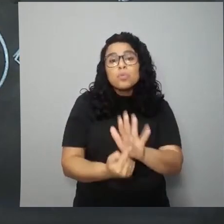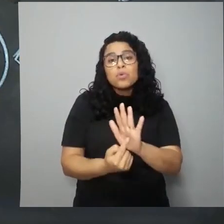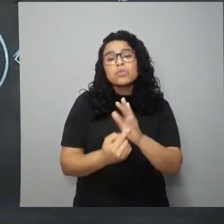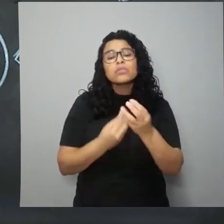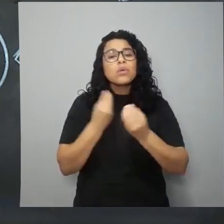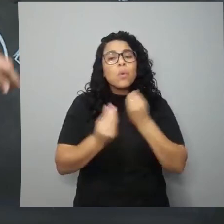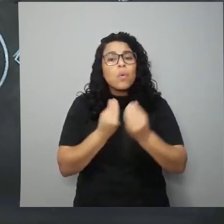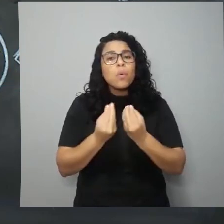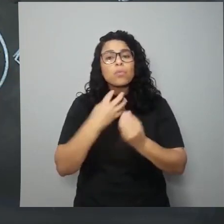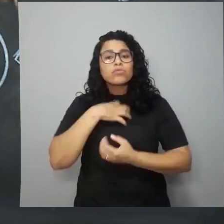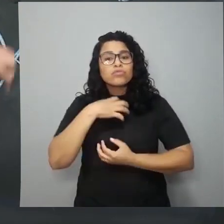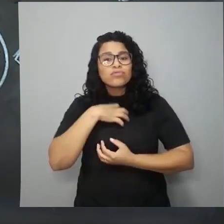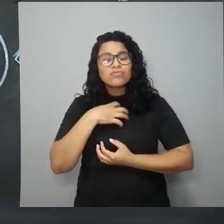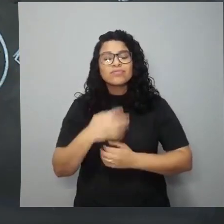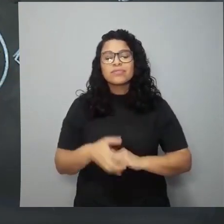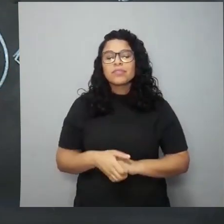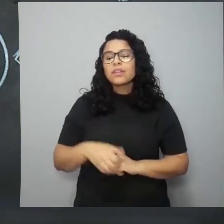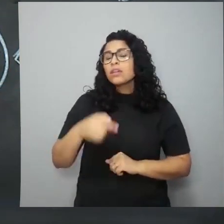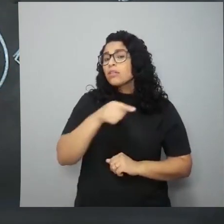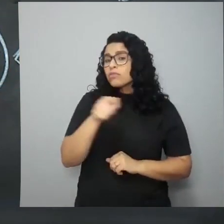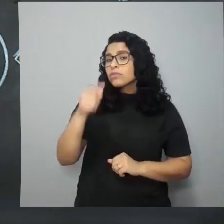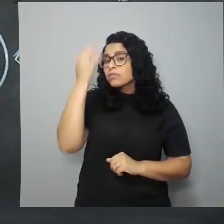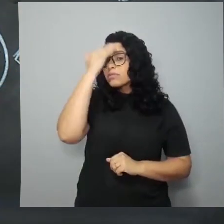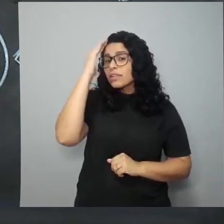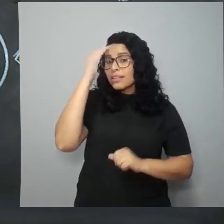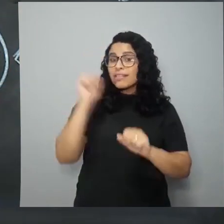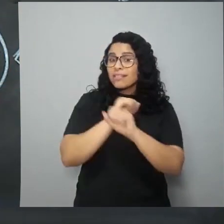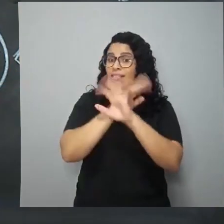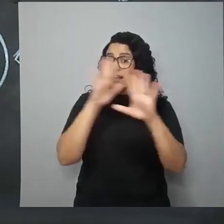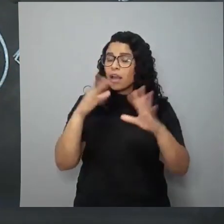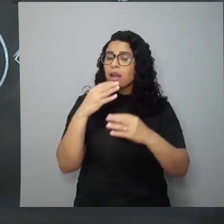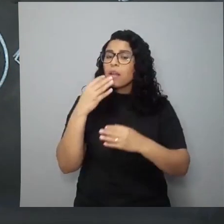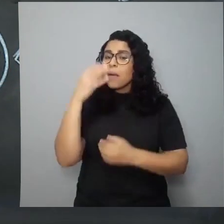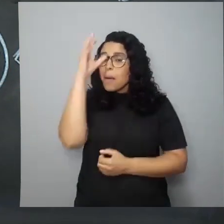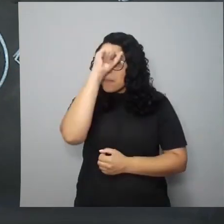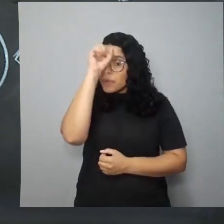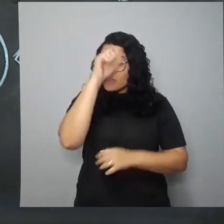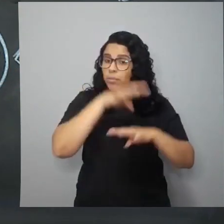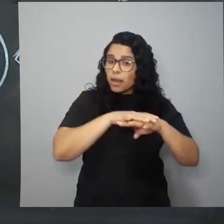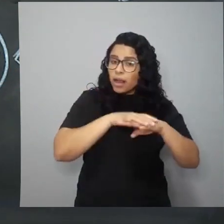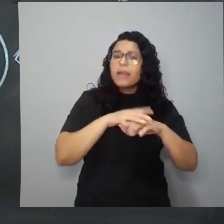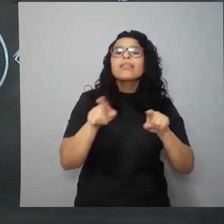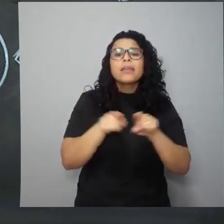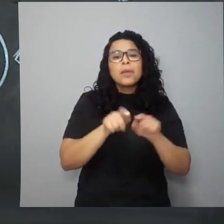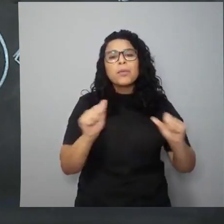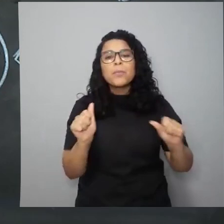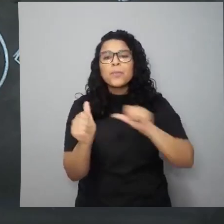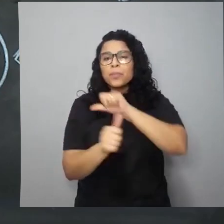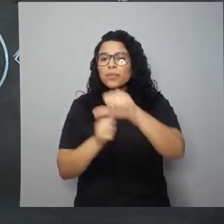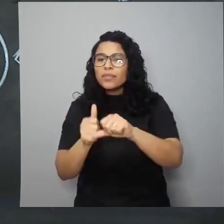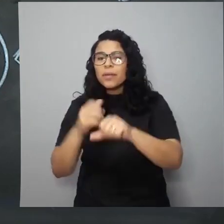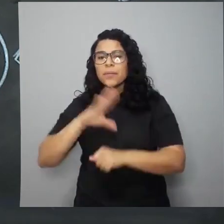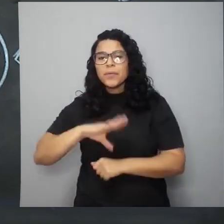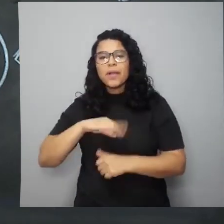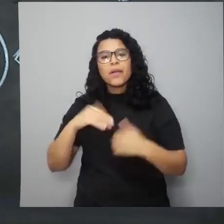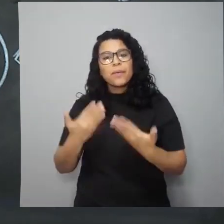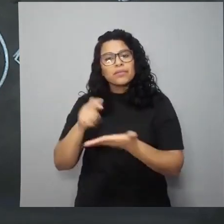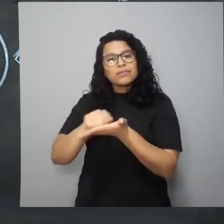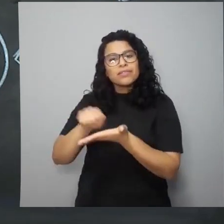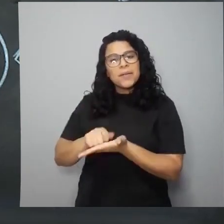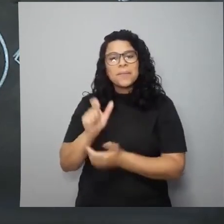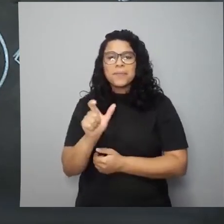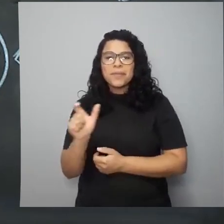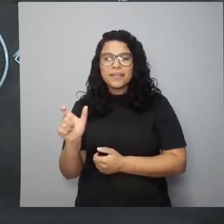língua portuguesa. A gente vai aprender já já esses tipos e você vai compreender que assim quando você aprende lá na matemática, você vai aplicar na língua portuguesa quando você for escrever as